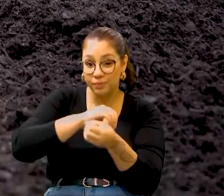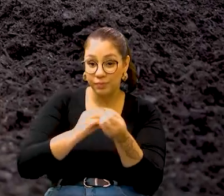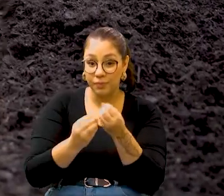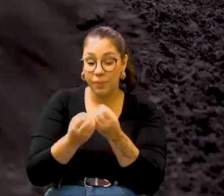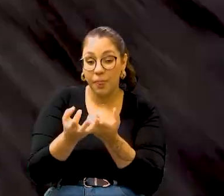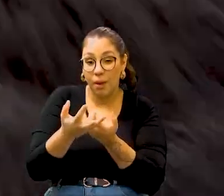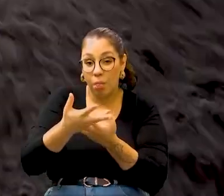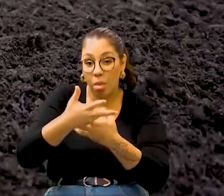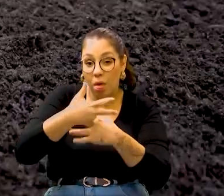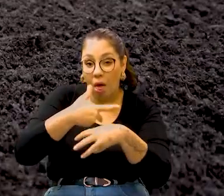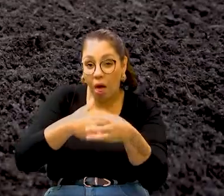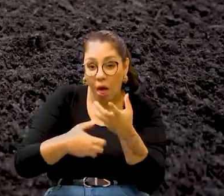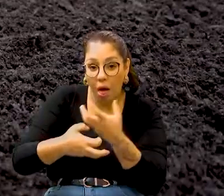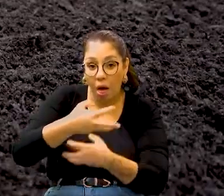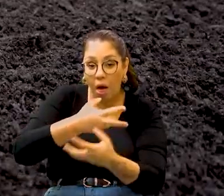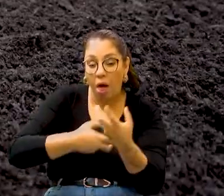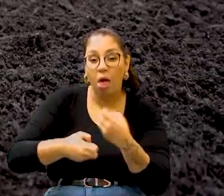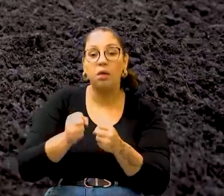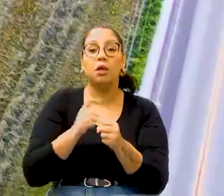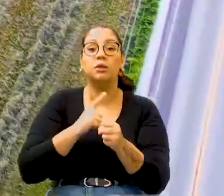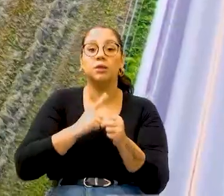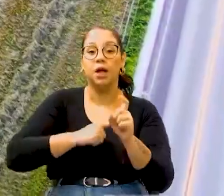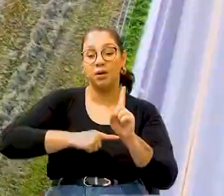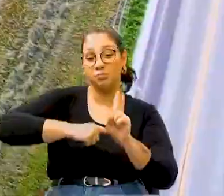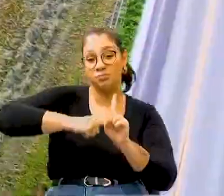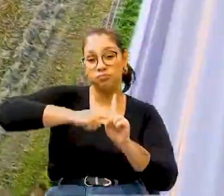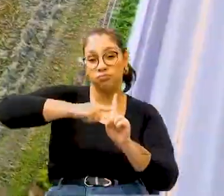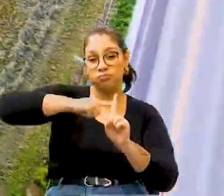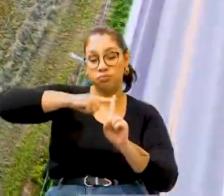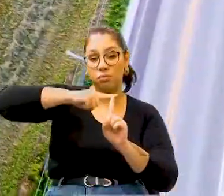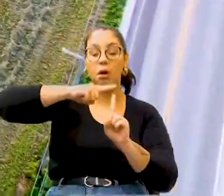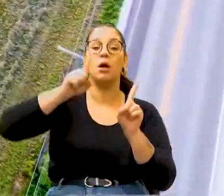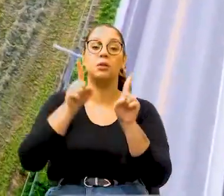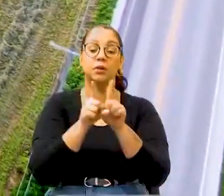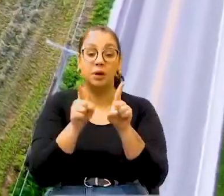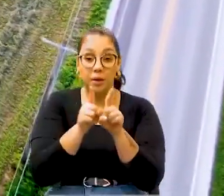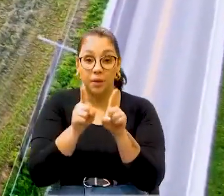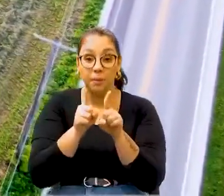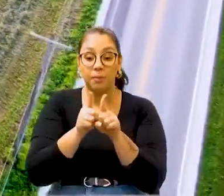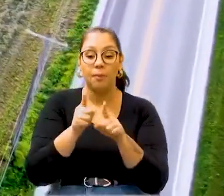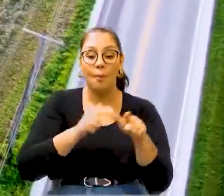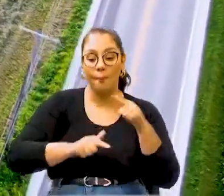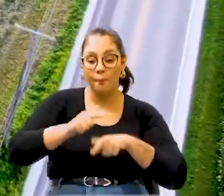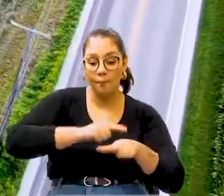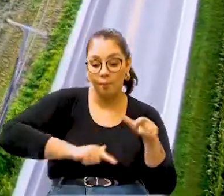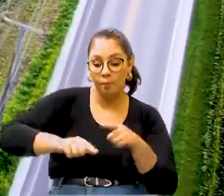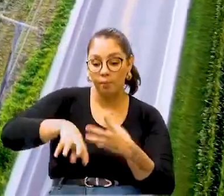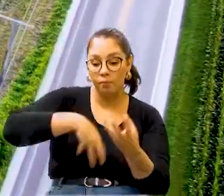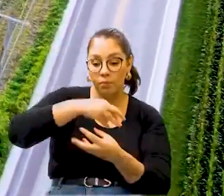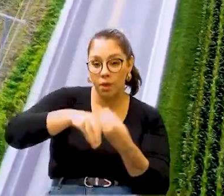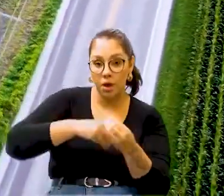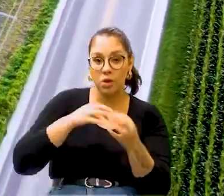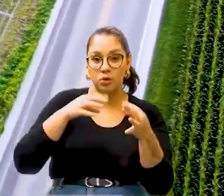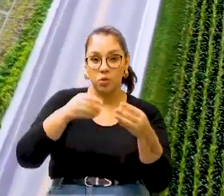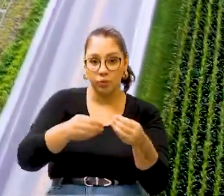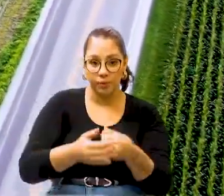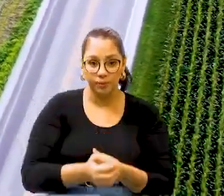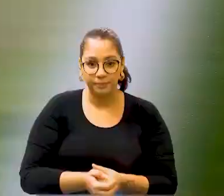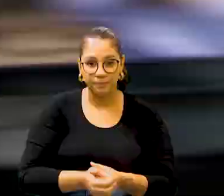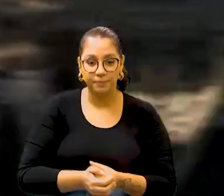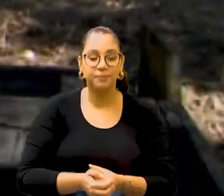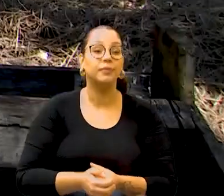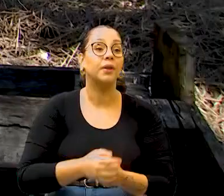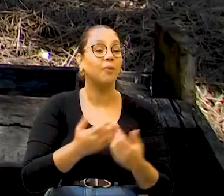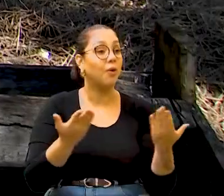Nesse sistema, as bactérias processam a matéria orgânica, aumentando sua temperatura e higienizando todo o